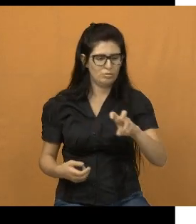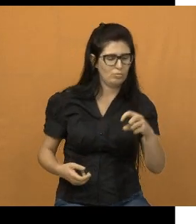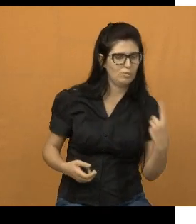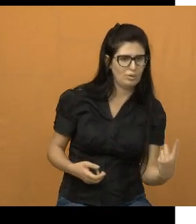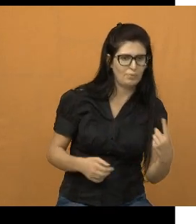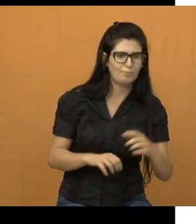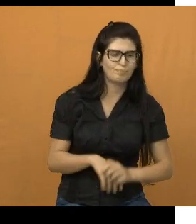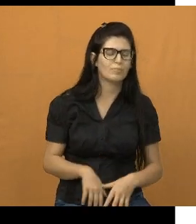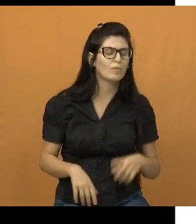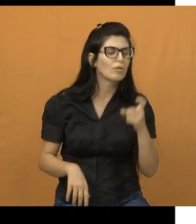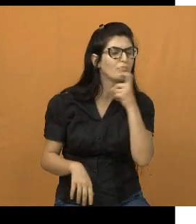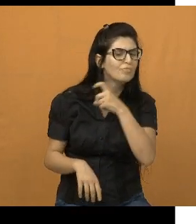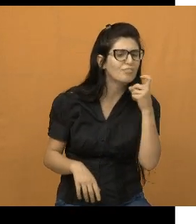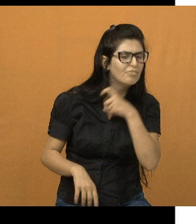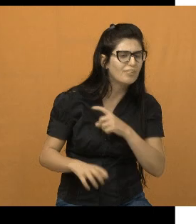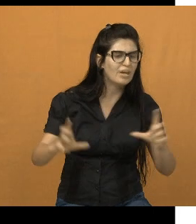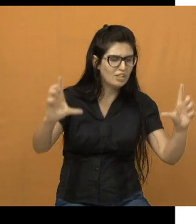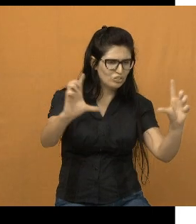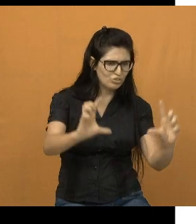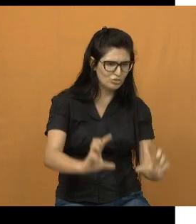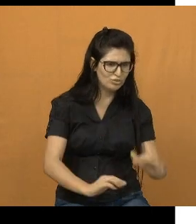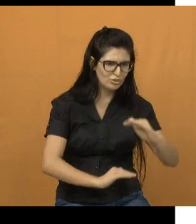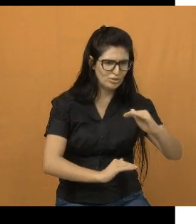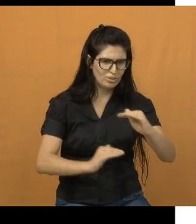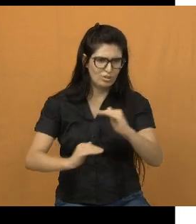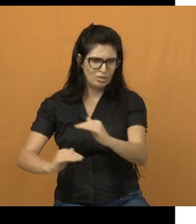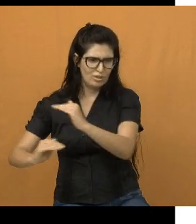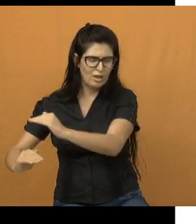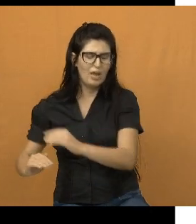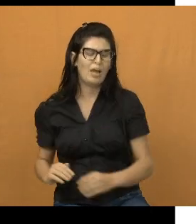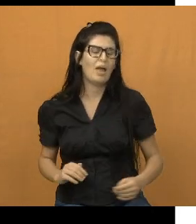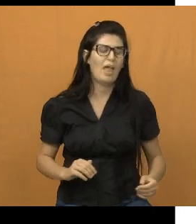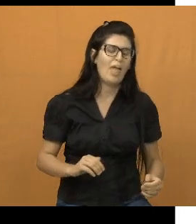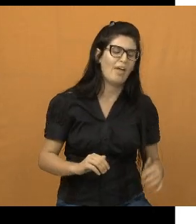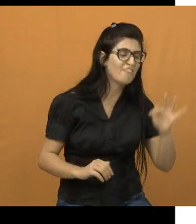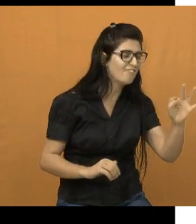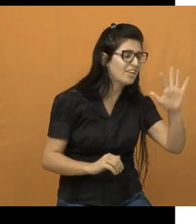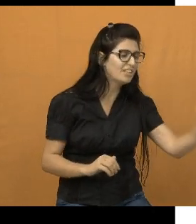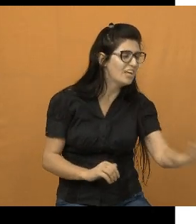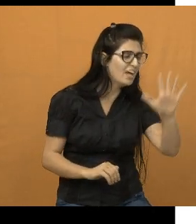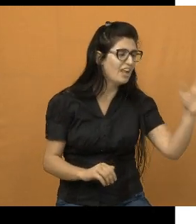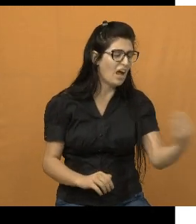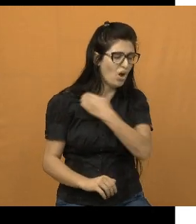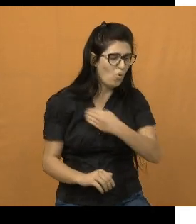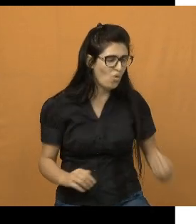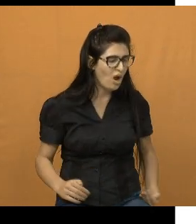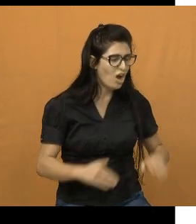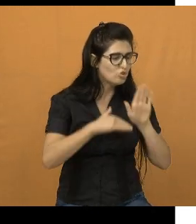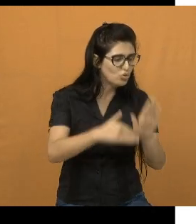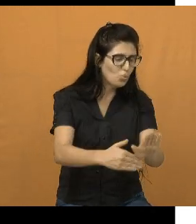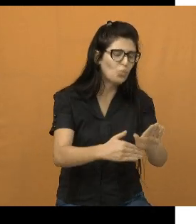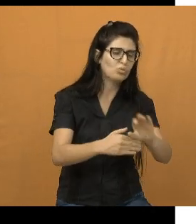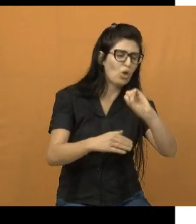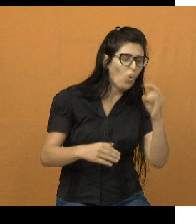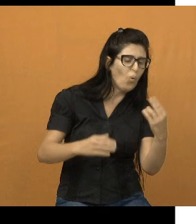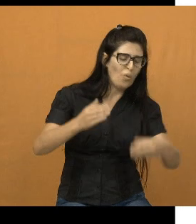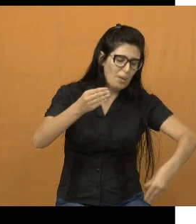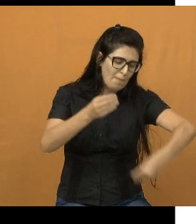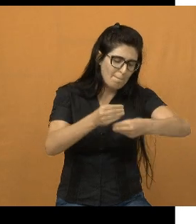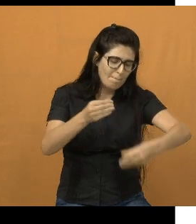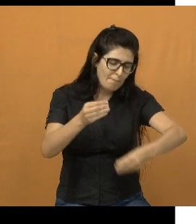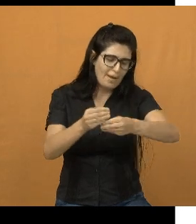parte verde, os recursos federais, 15.800, nós conseguimos emendas e alguns contratos, 20